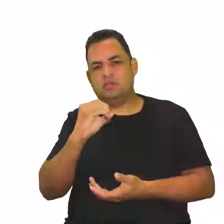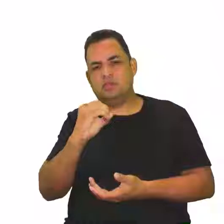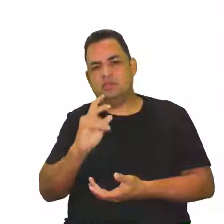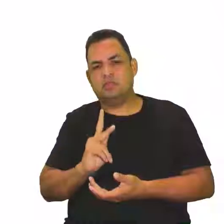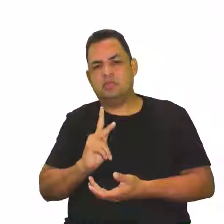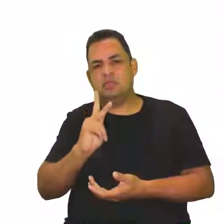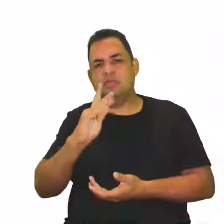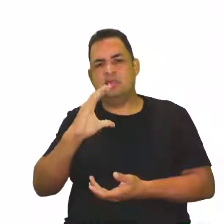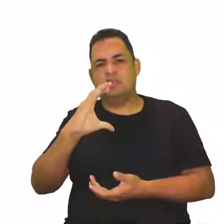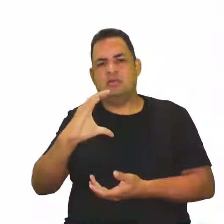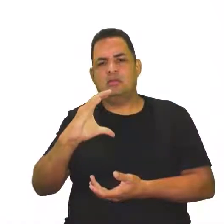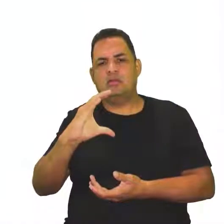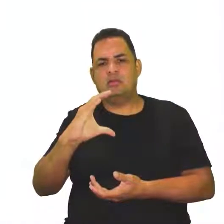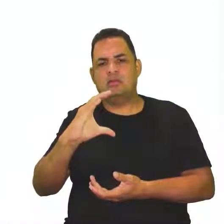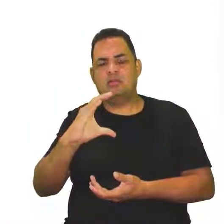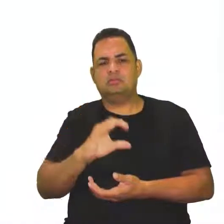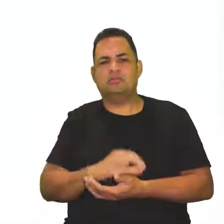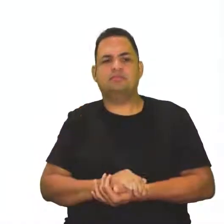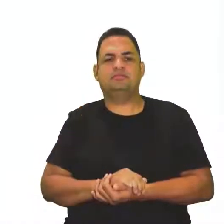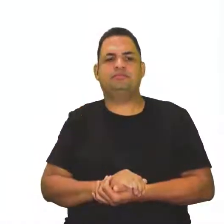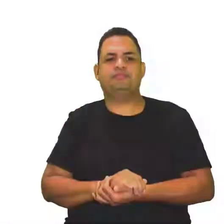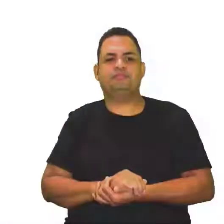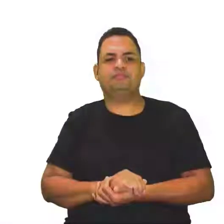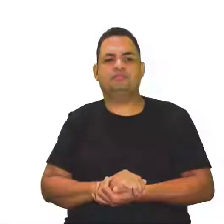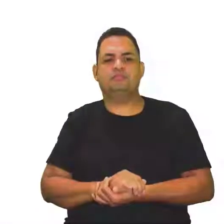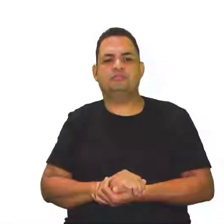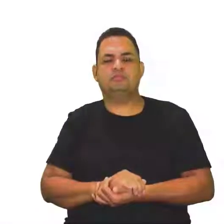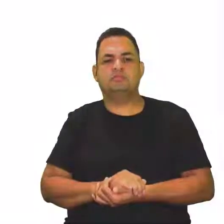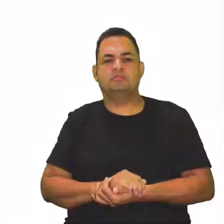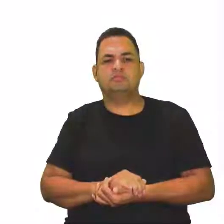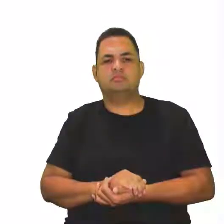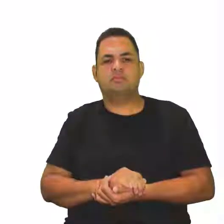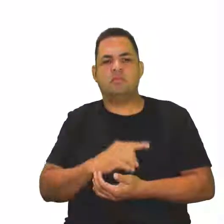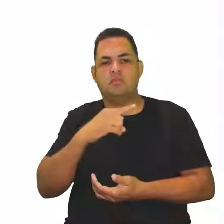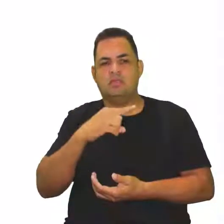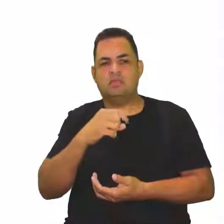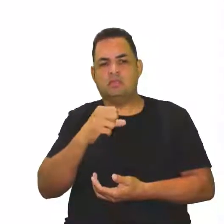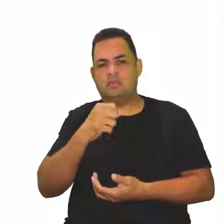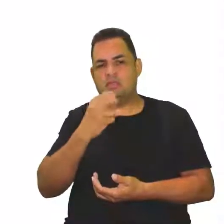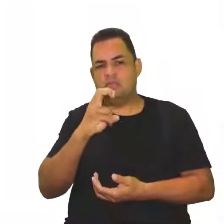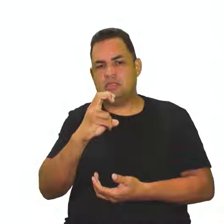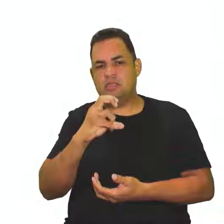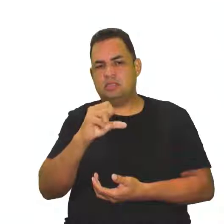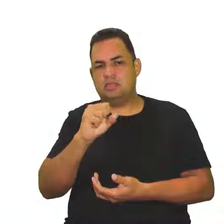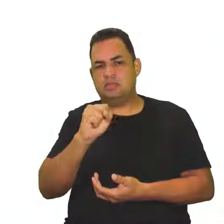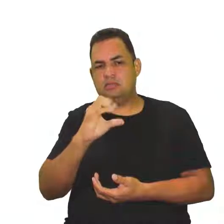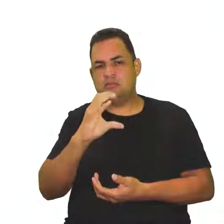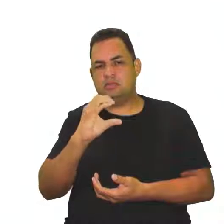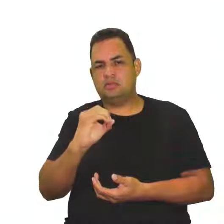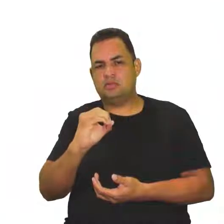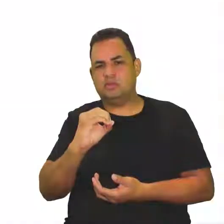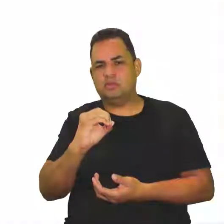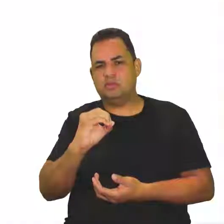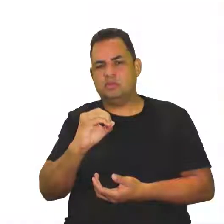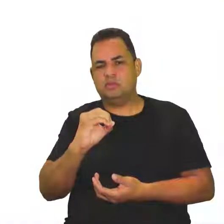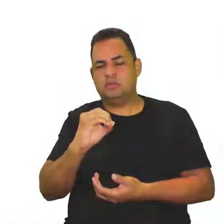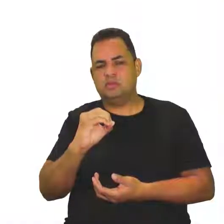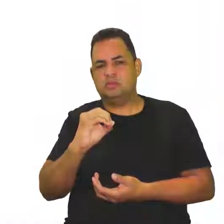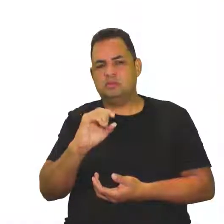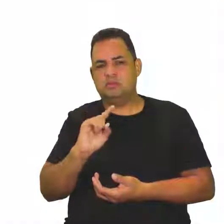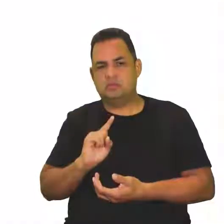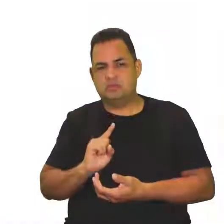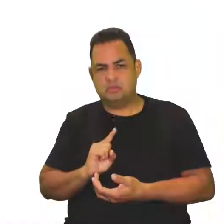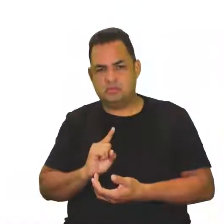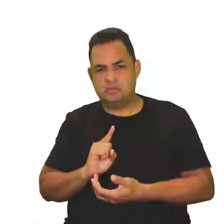580 kJ, ou é menos 580, né? Escritos aqui, ó, quilocoulombs,